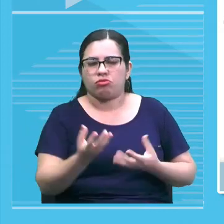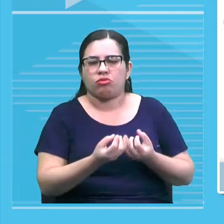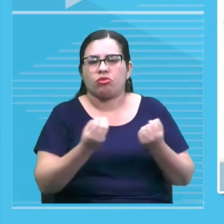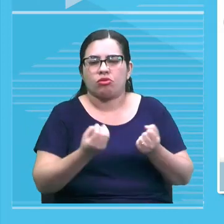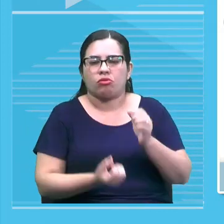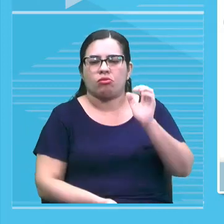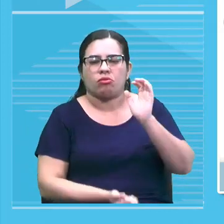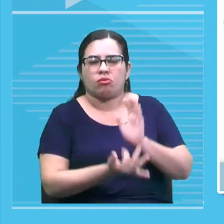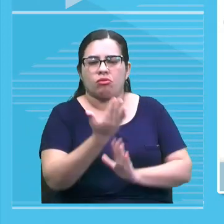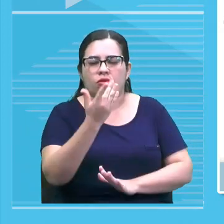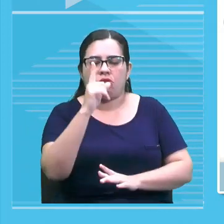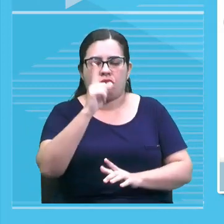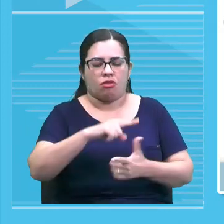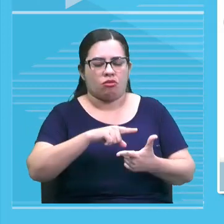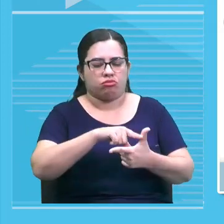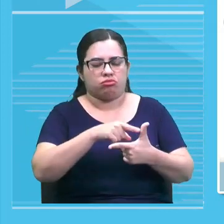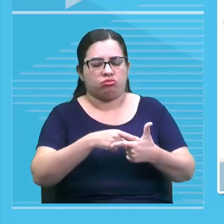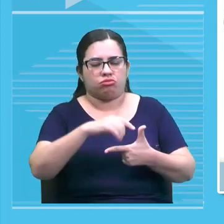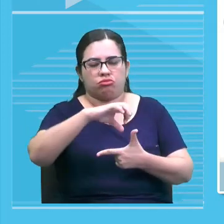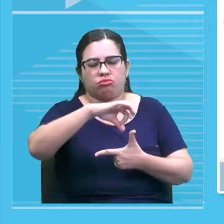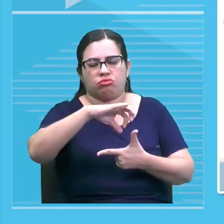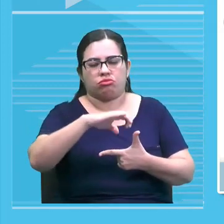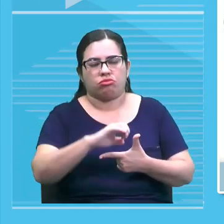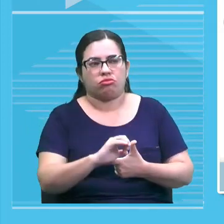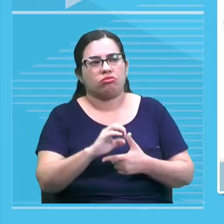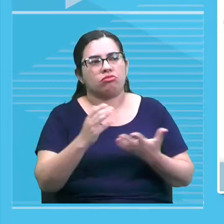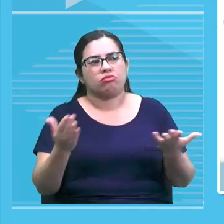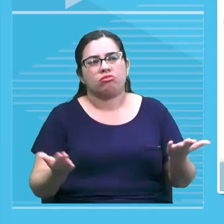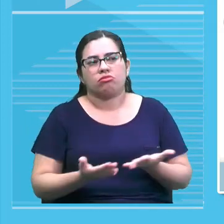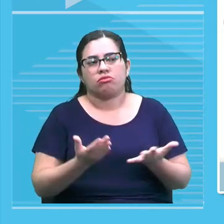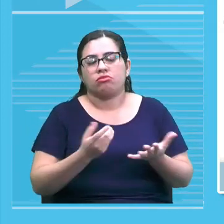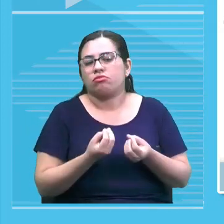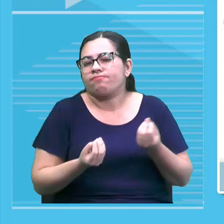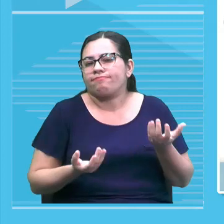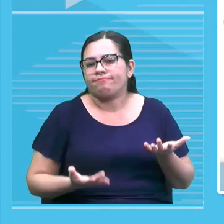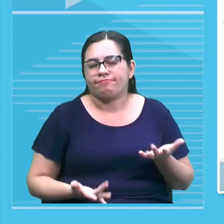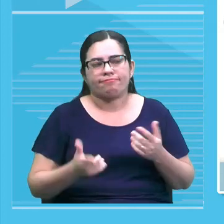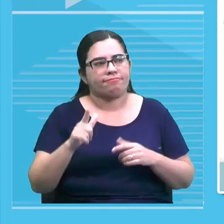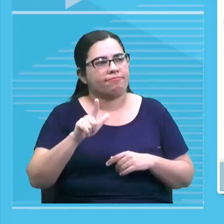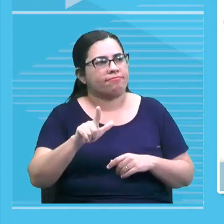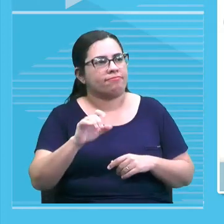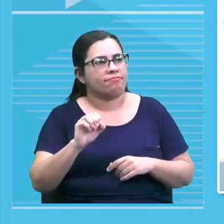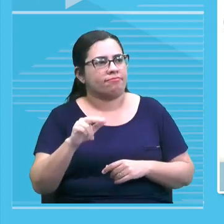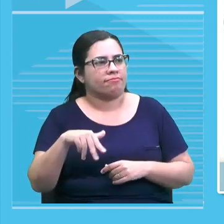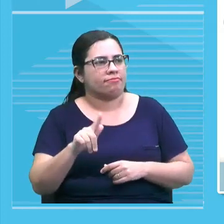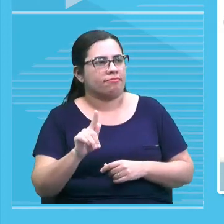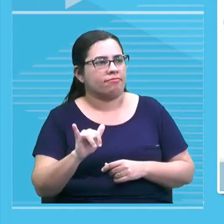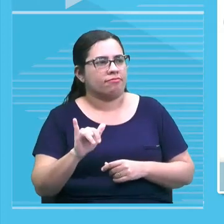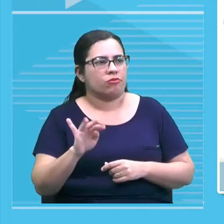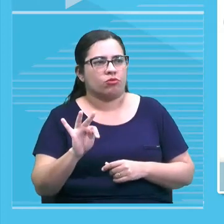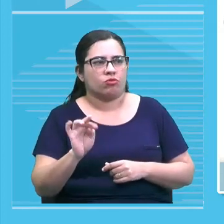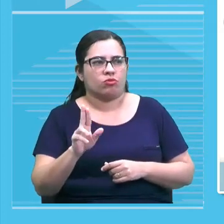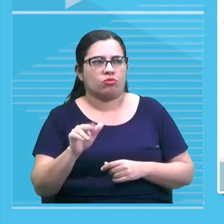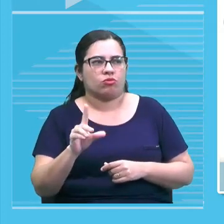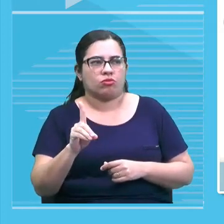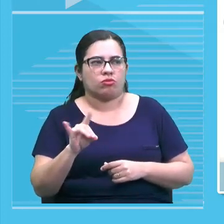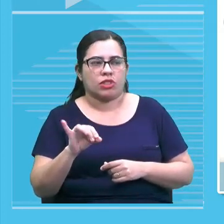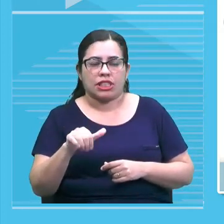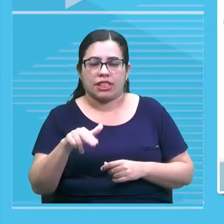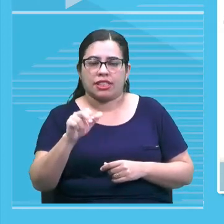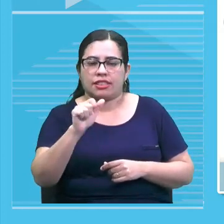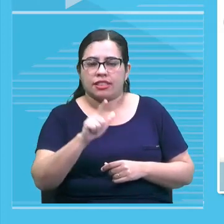graus agora você tem na longitudinal sendo paralelos